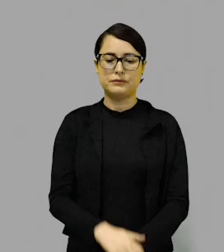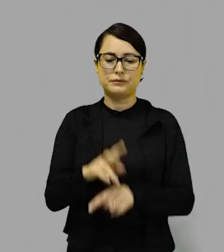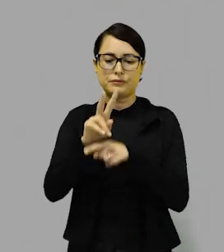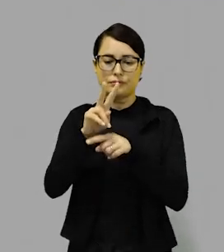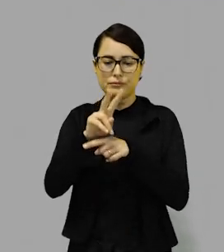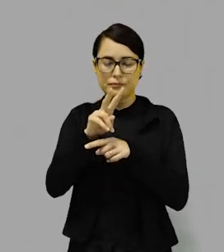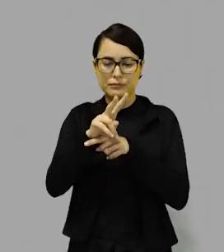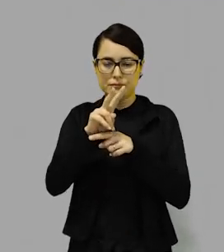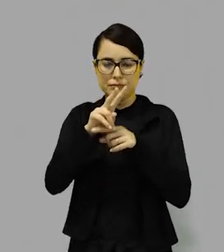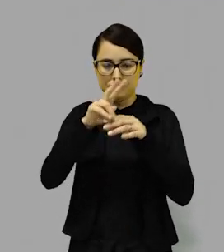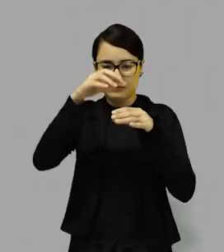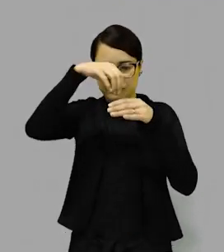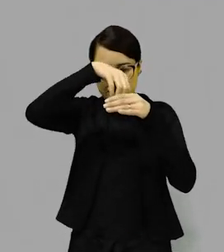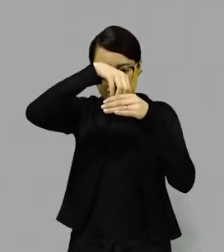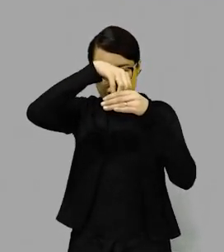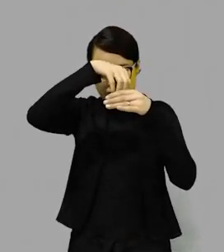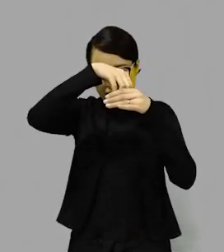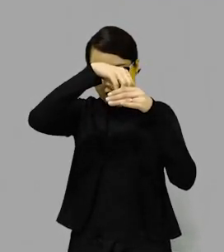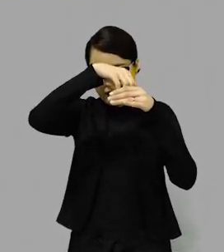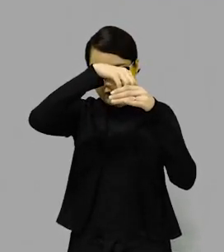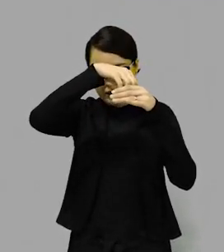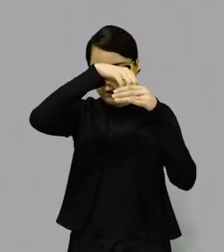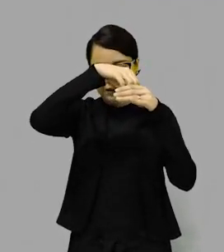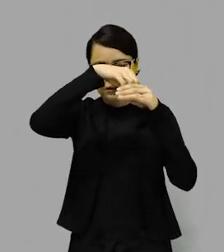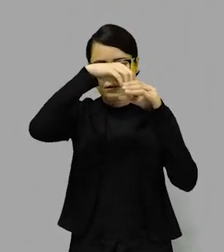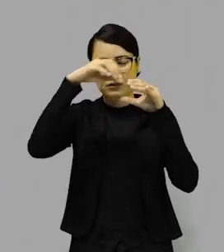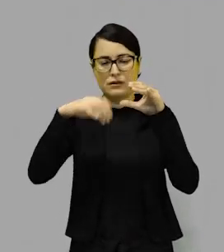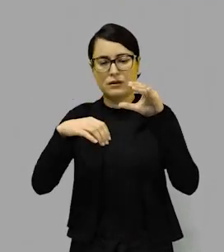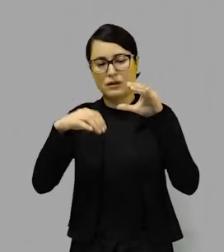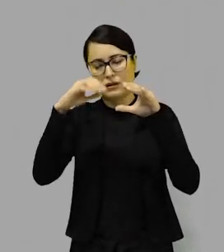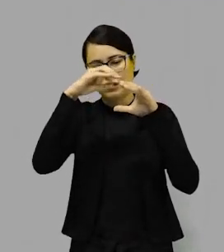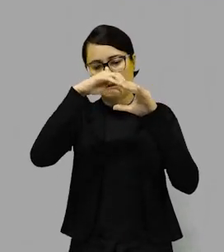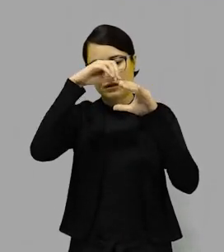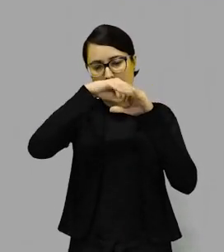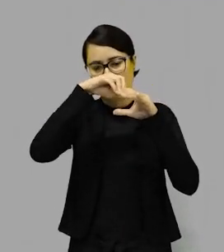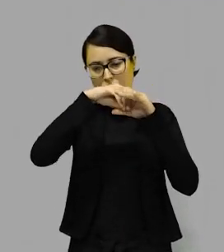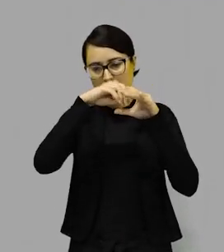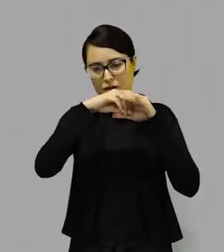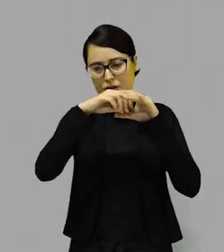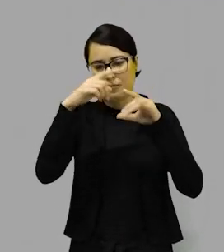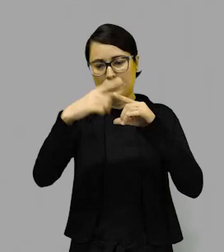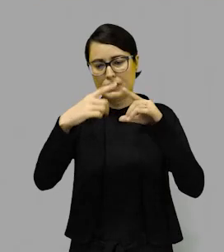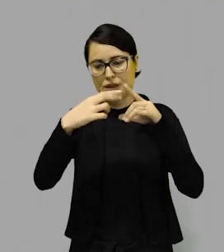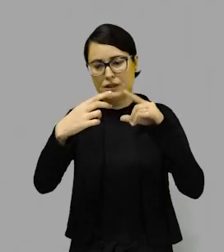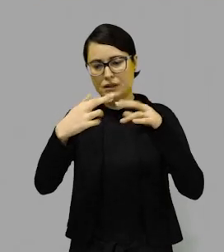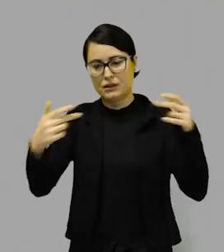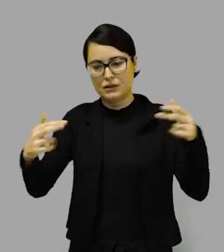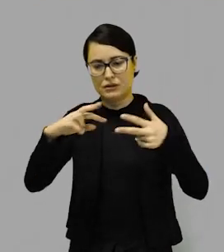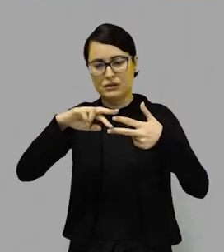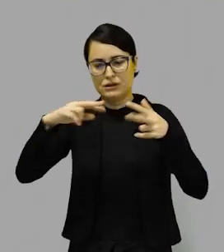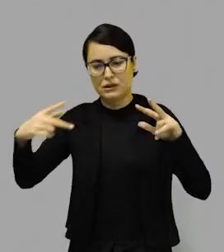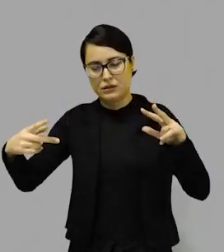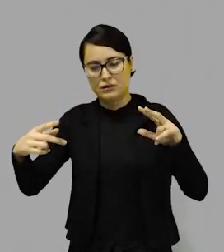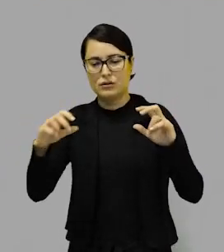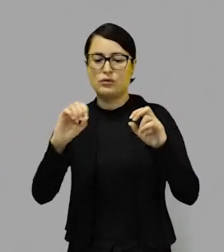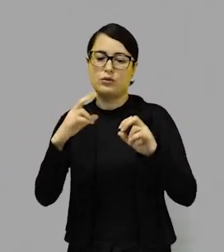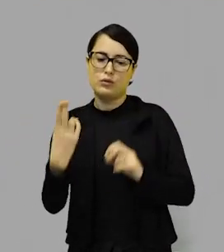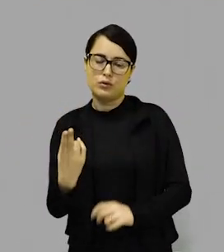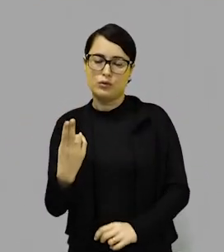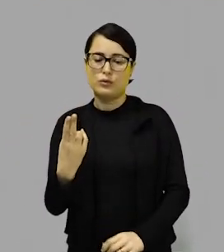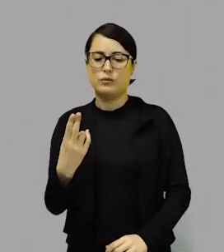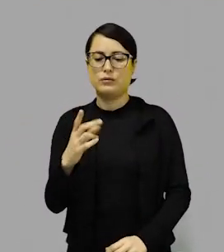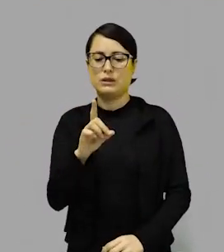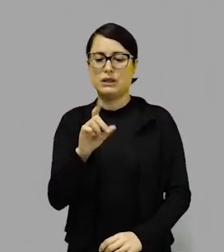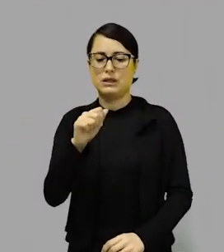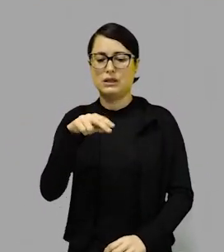protegendo lá dentro o material genético. Esse material genético pode ser DNA ou